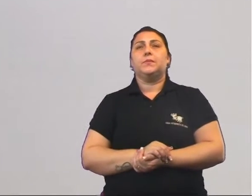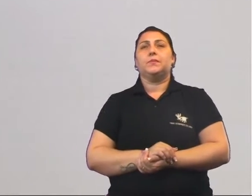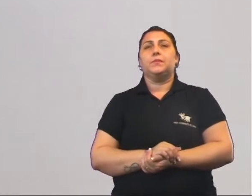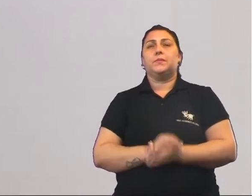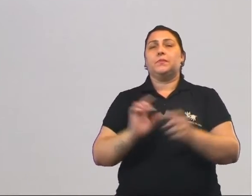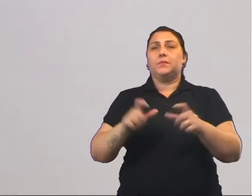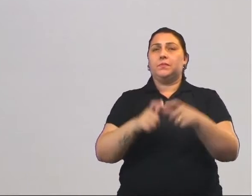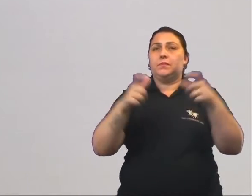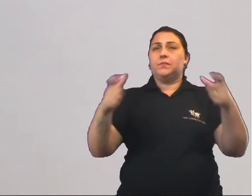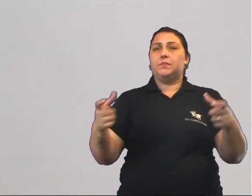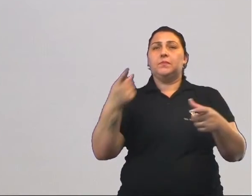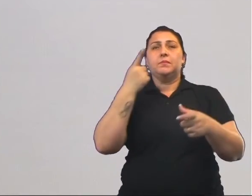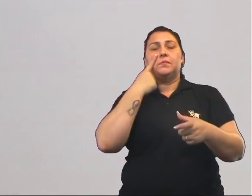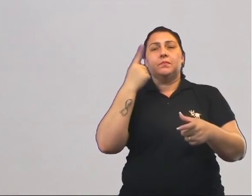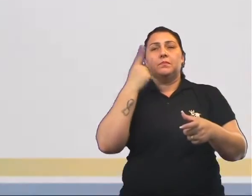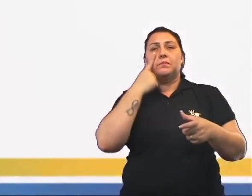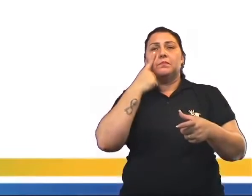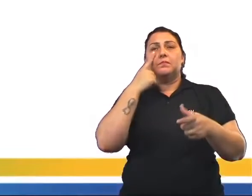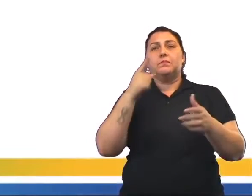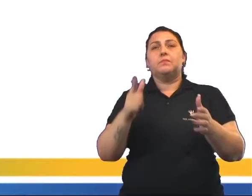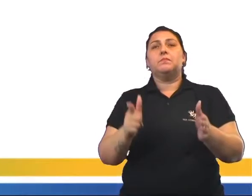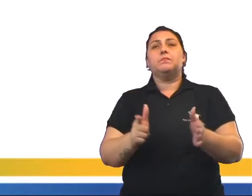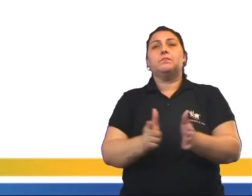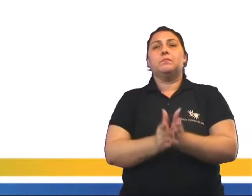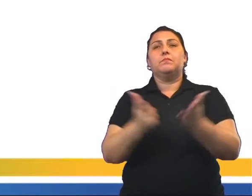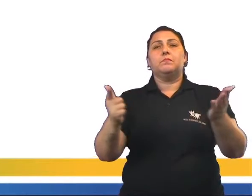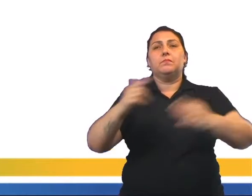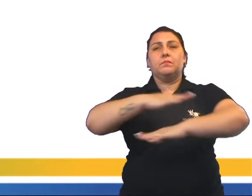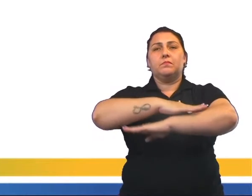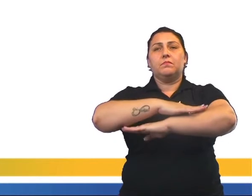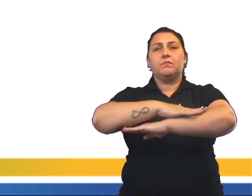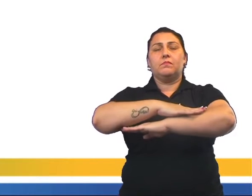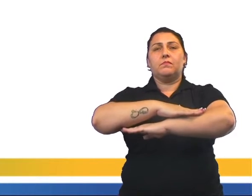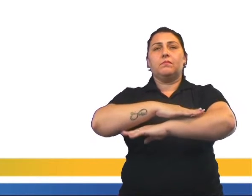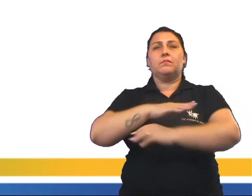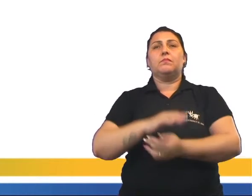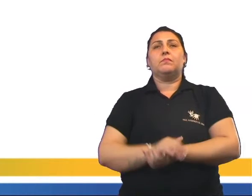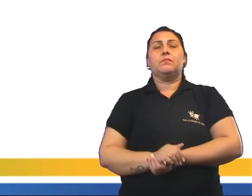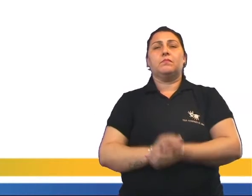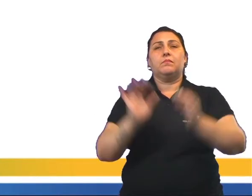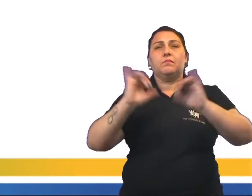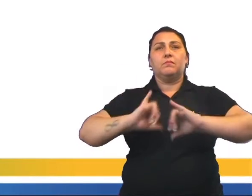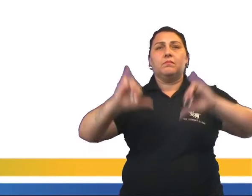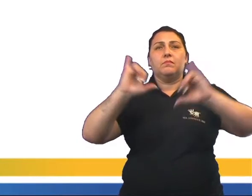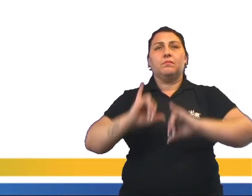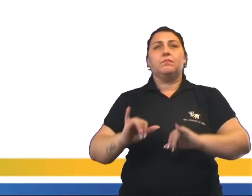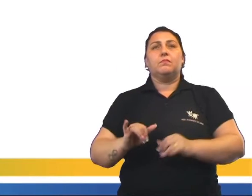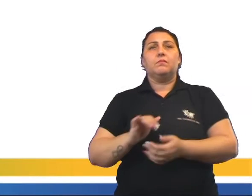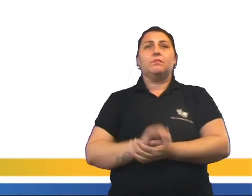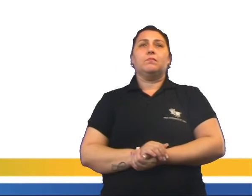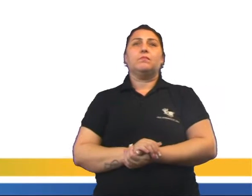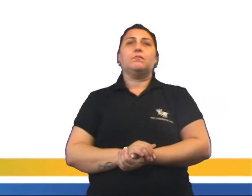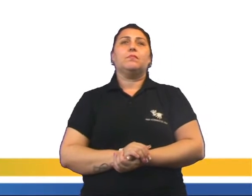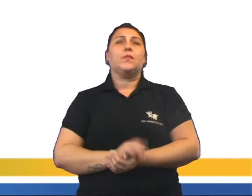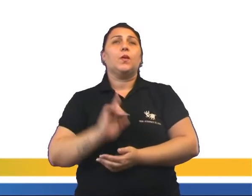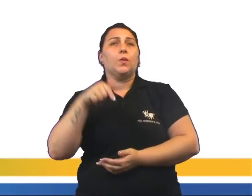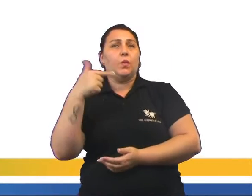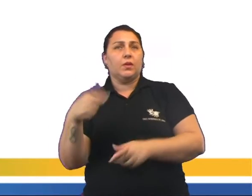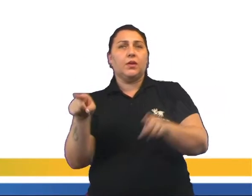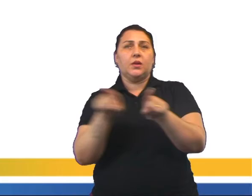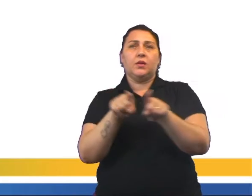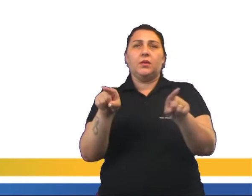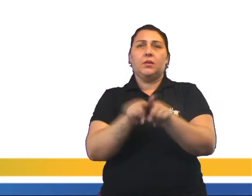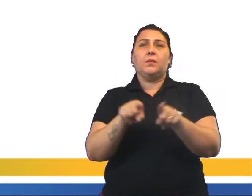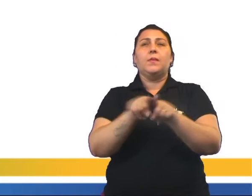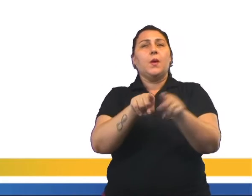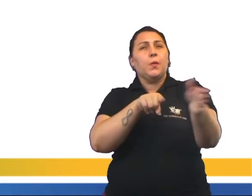que vem crescendo. A gente vê muito isso em jornais, ok? Então esse seria o segundo impacto ambiental. Outra